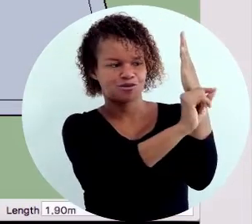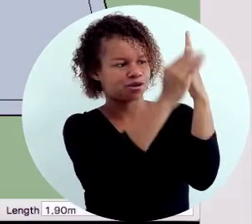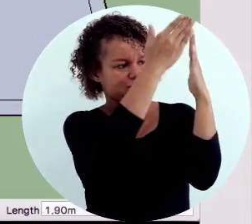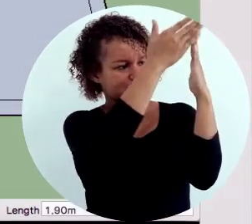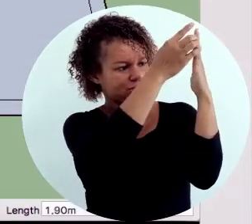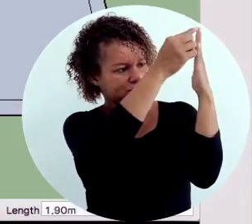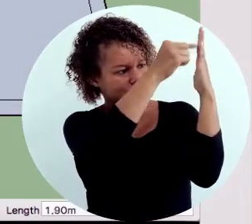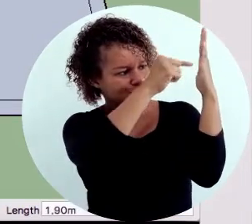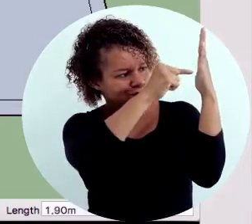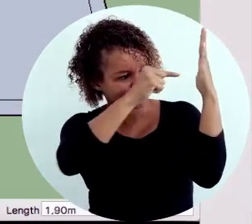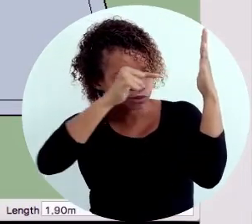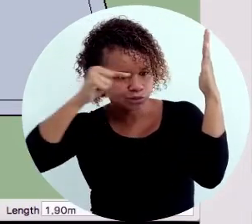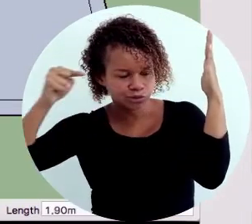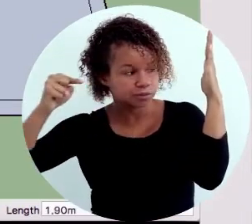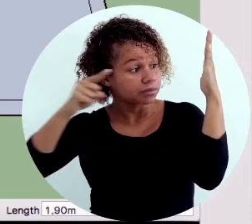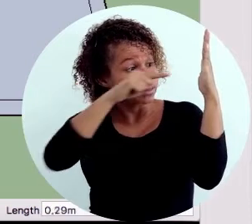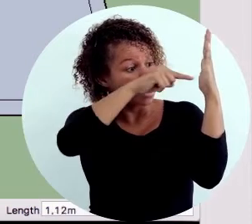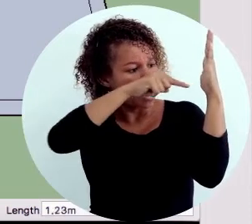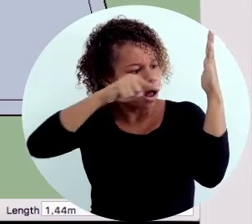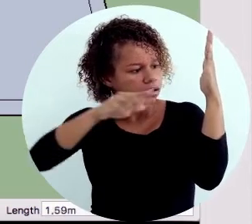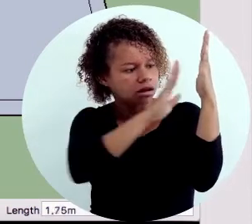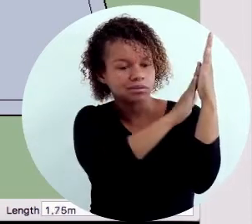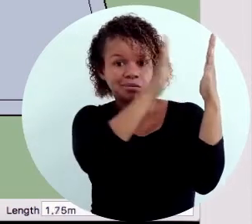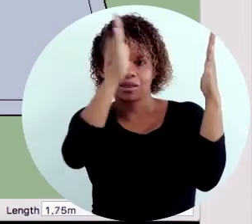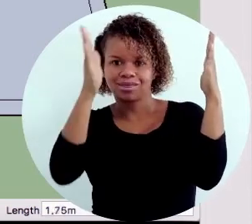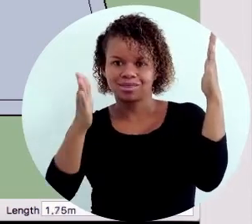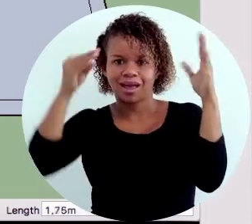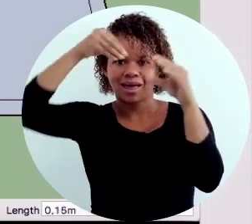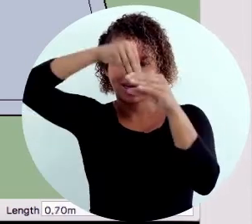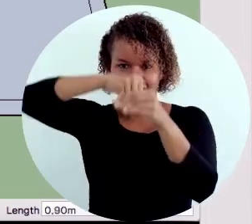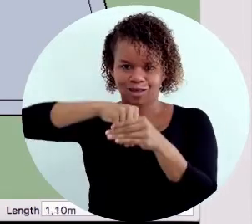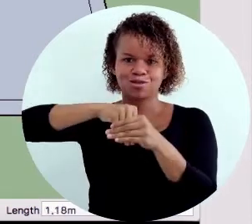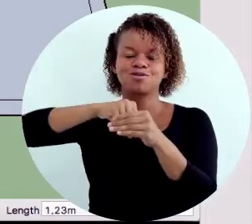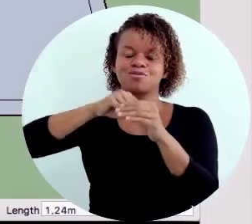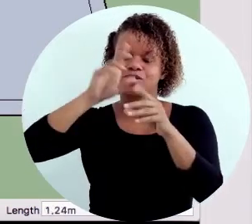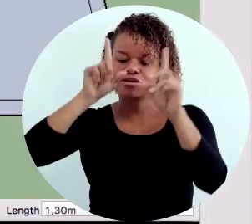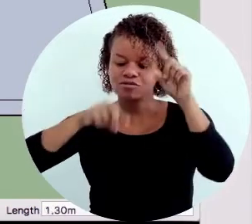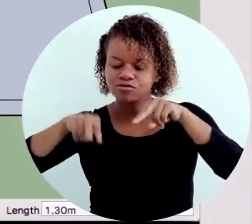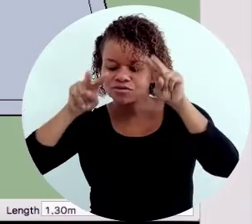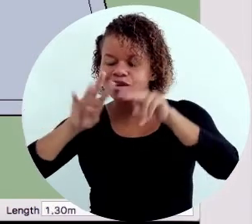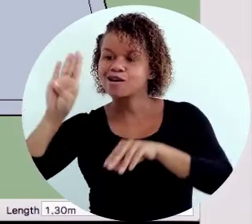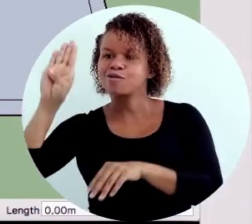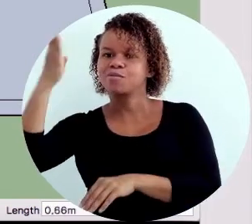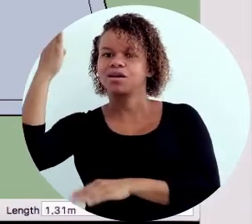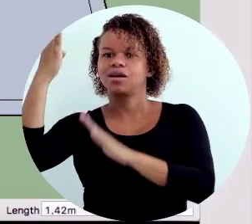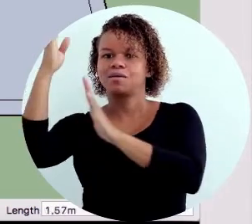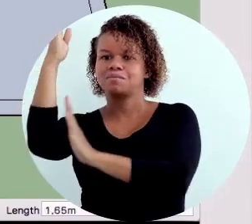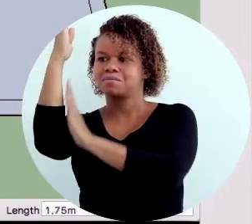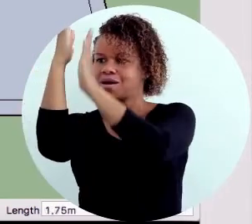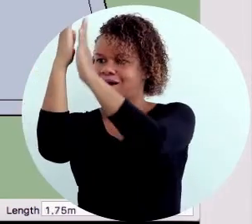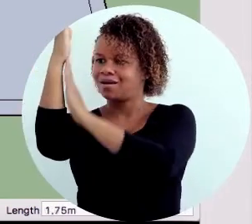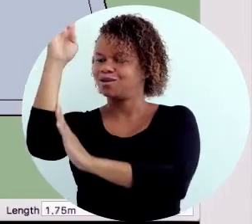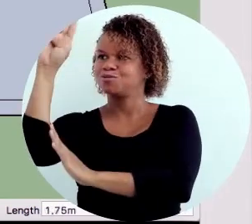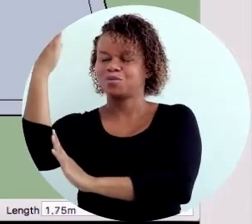parede externa, e a linha interna que define a espessura da parede do banheiro.